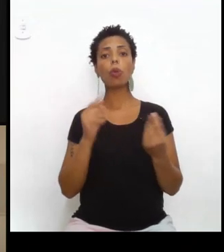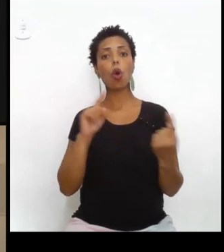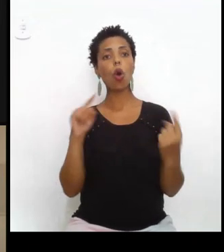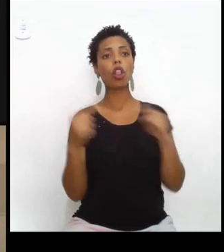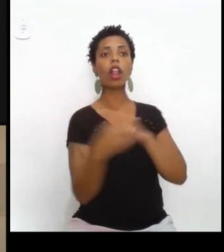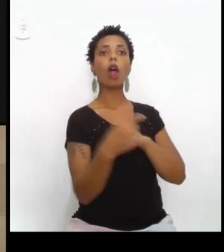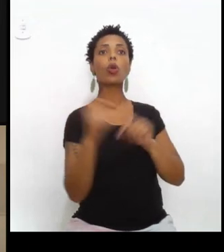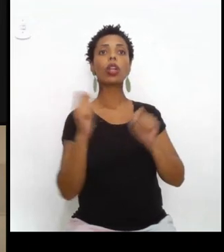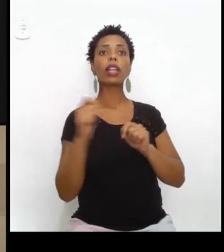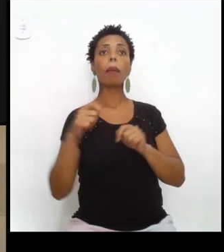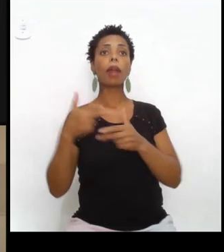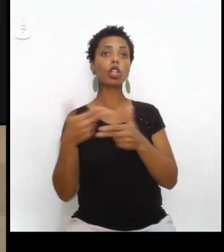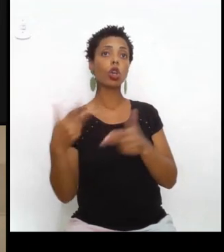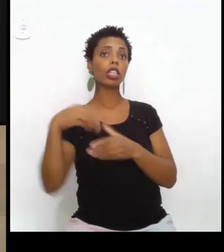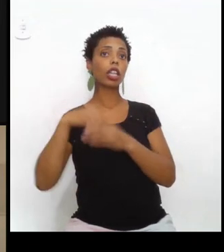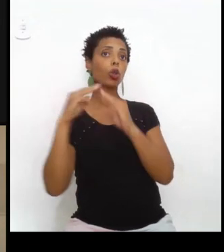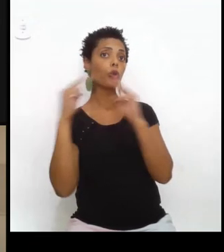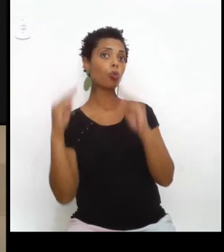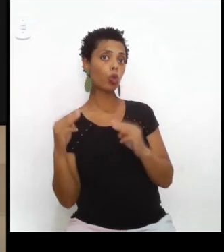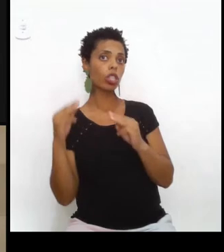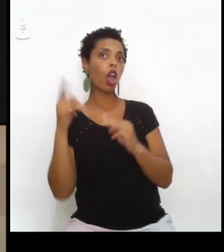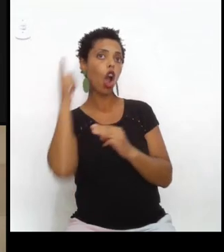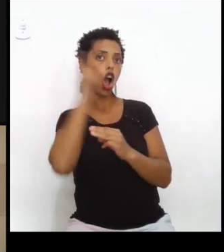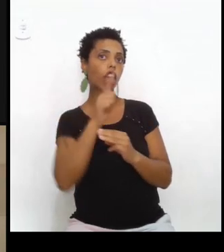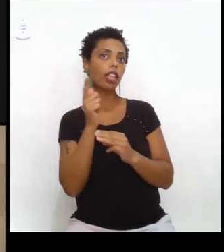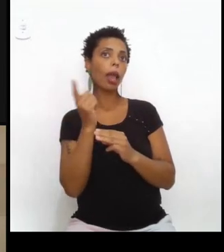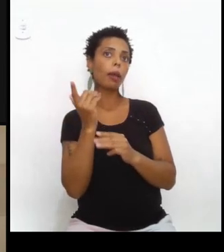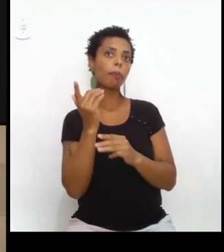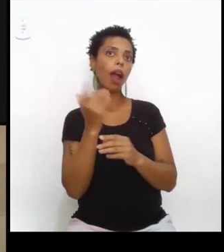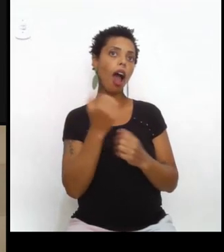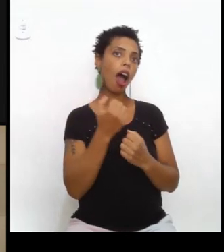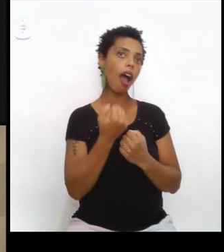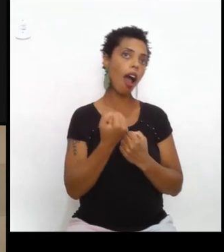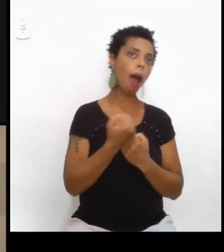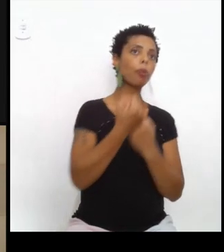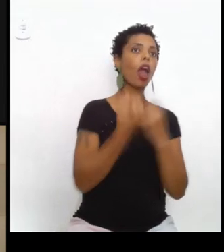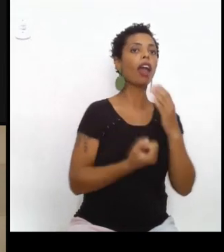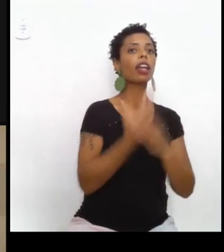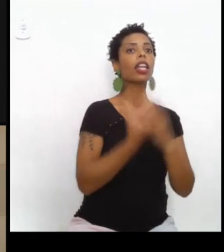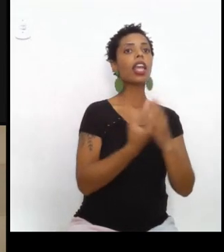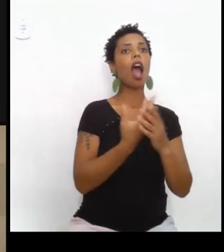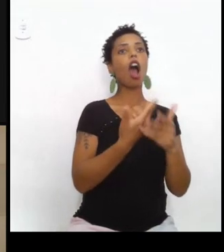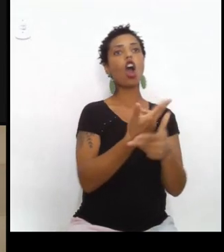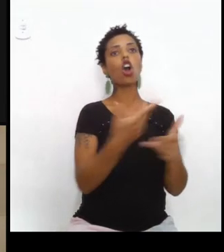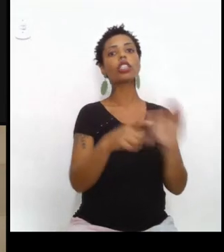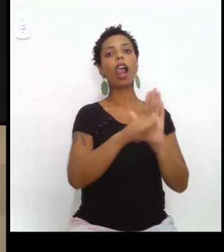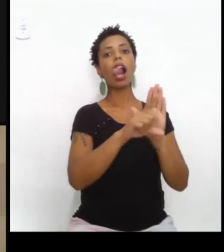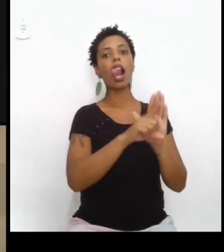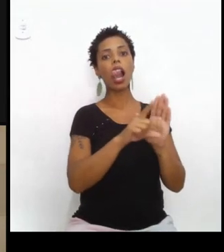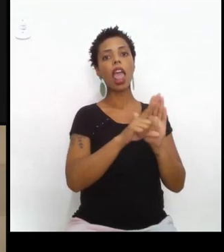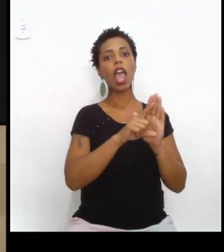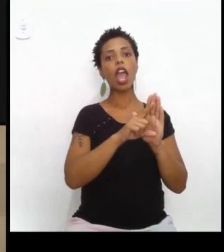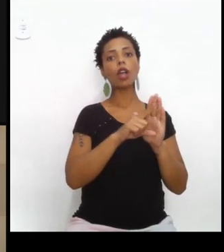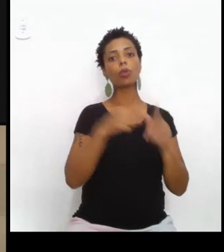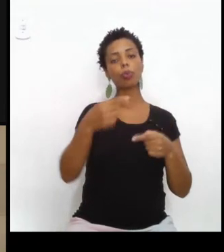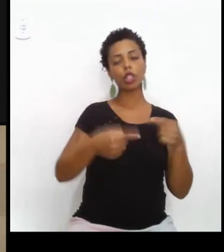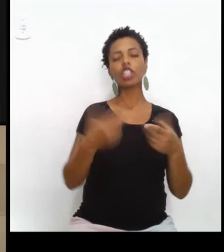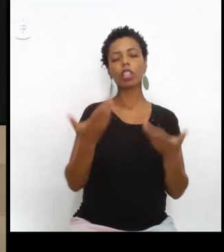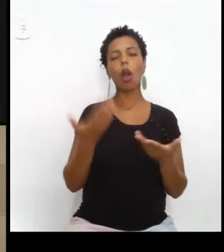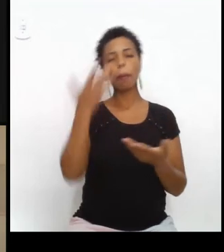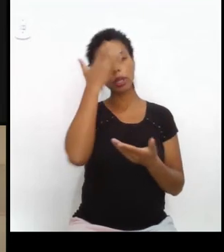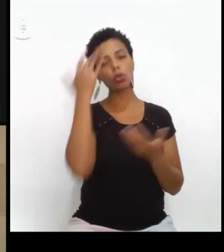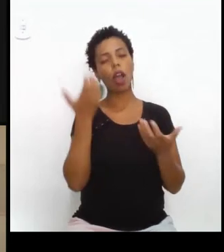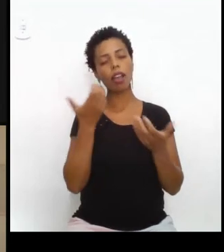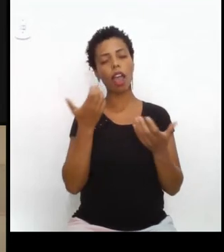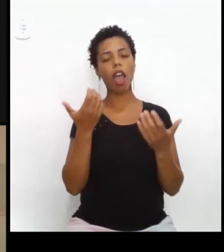então enfim Pacaembu fazer essa intersecção entre a política Museu e